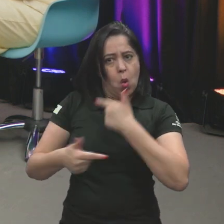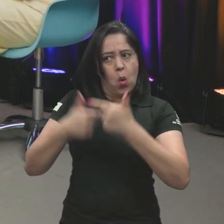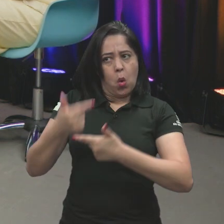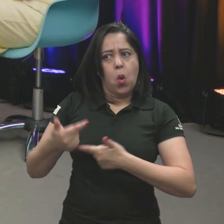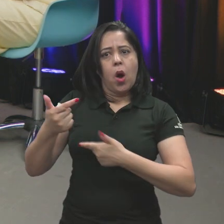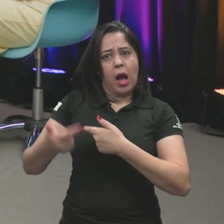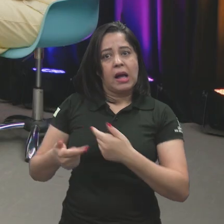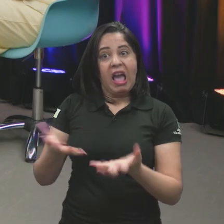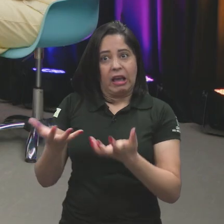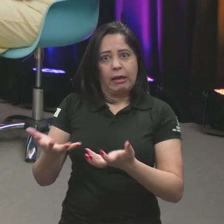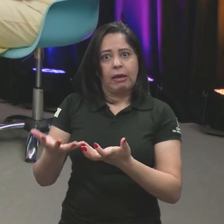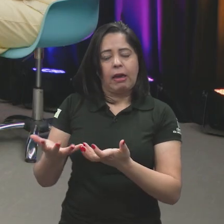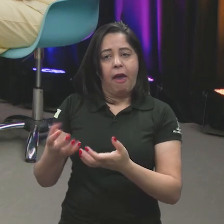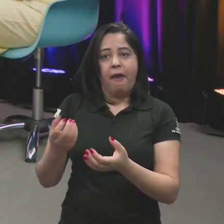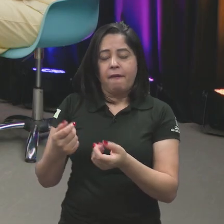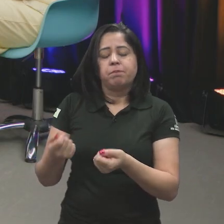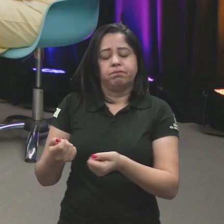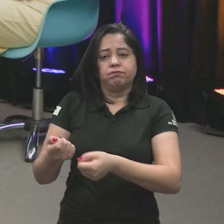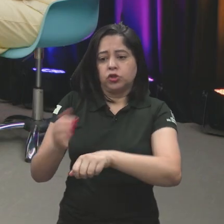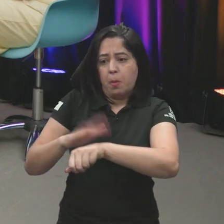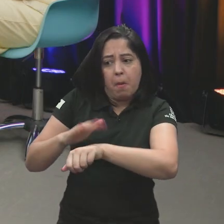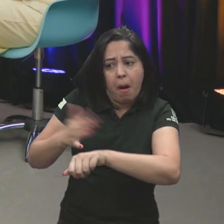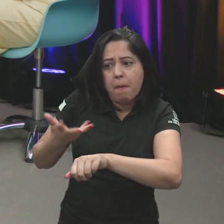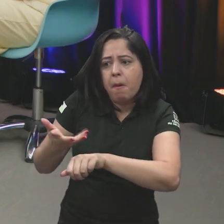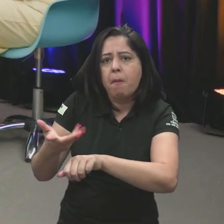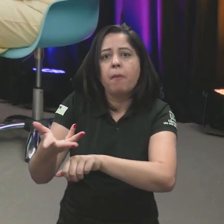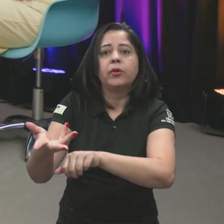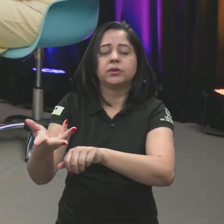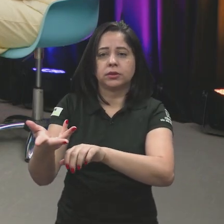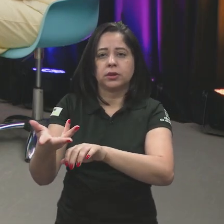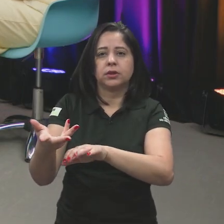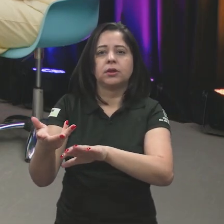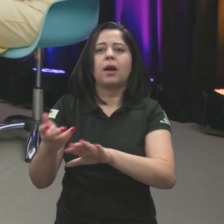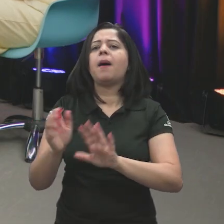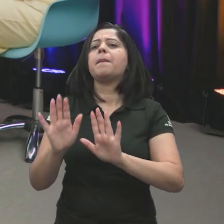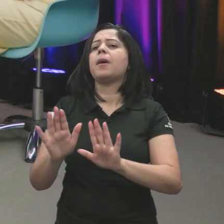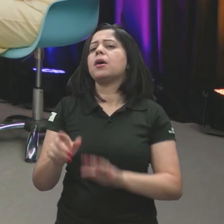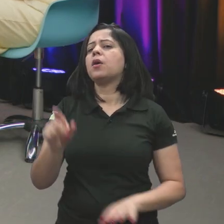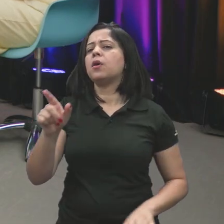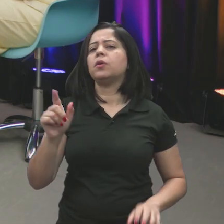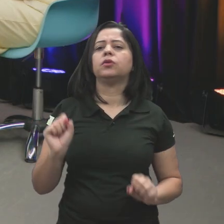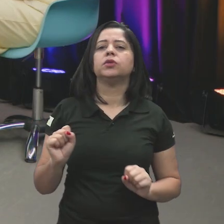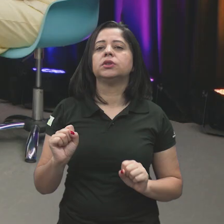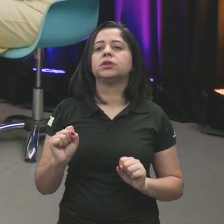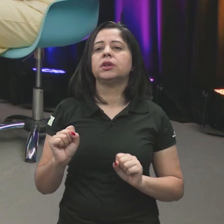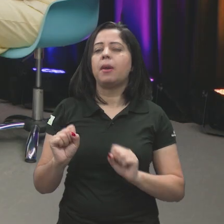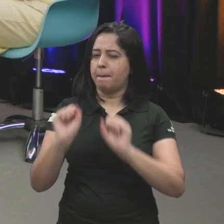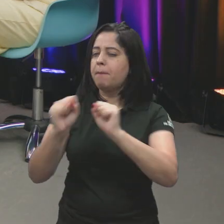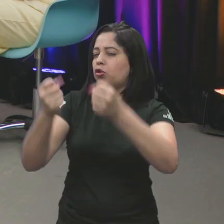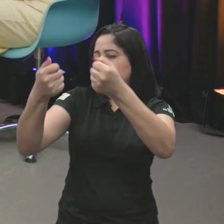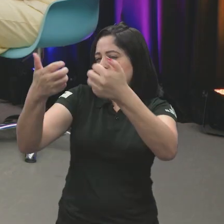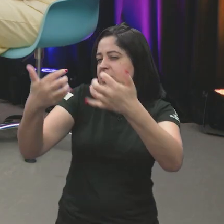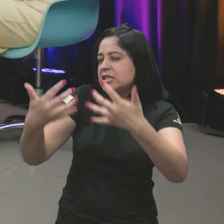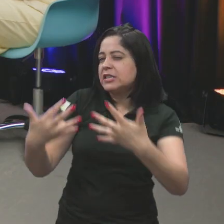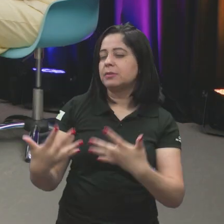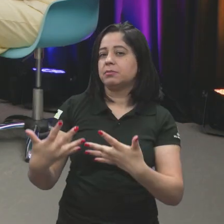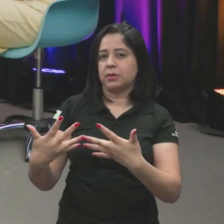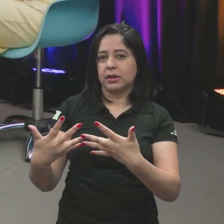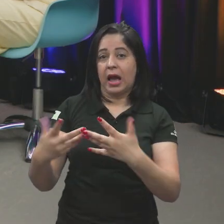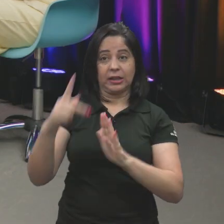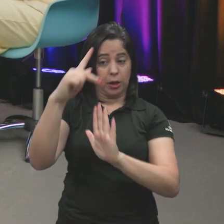querendo atuar e fazer as coisas acontecer, e é muito bom ver esse movimento. O que você traz para a gente de